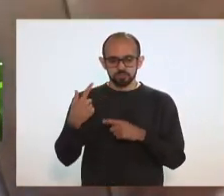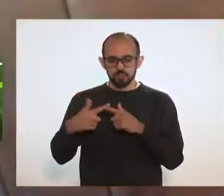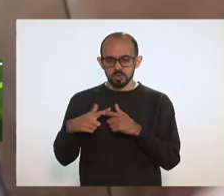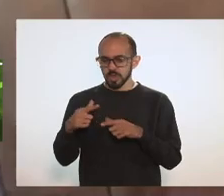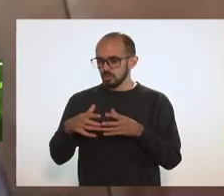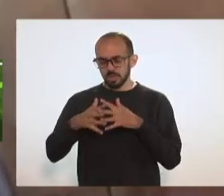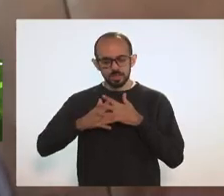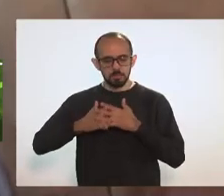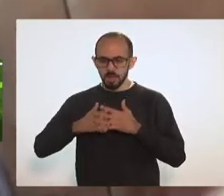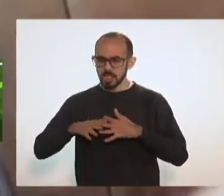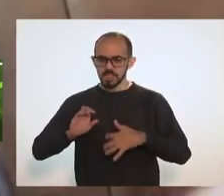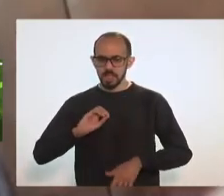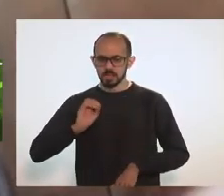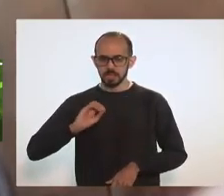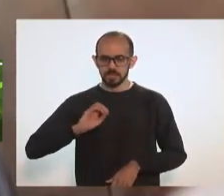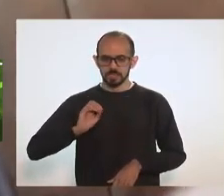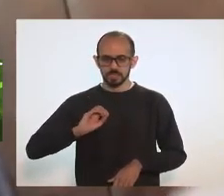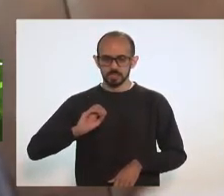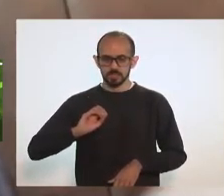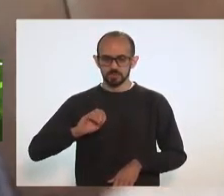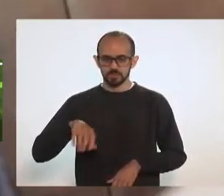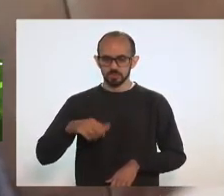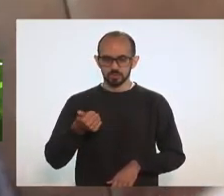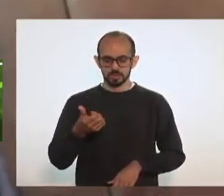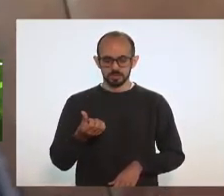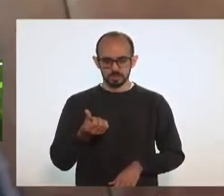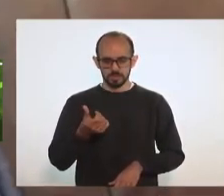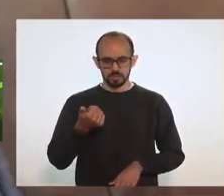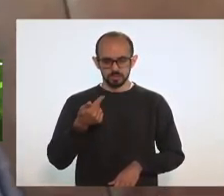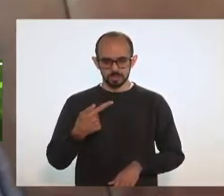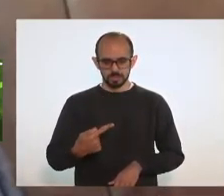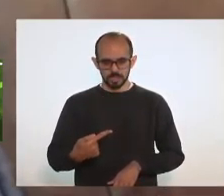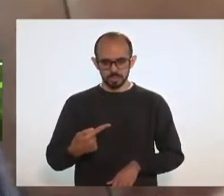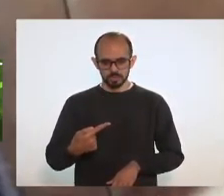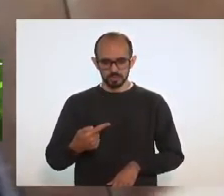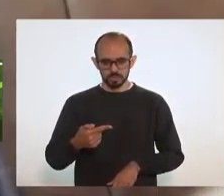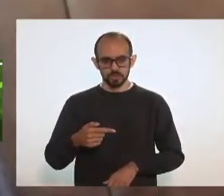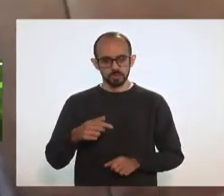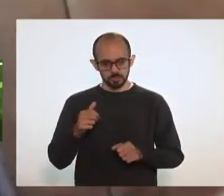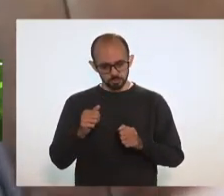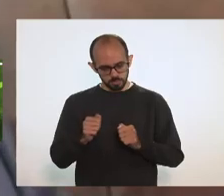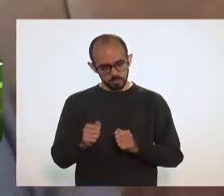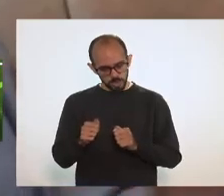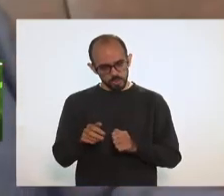sábio dessa casa na questão jurídica, que é o Bacelar, e olha que o senhor é muito bom, tá, Márcio?